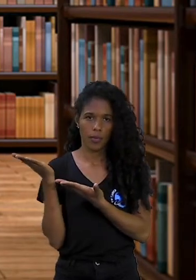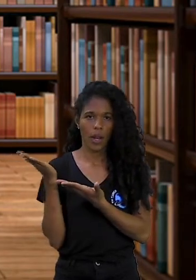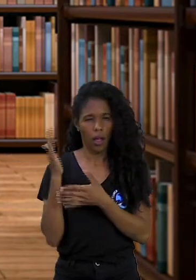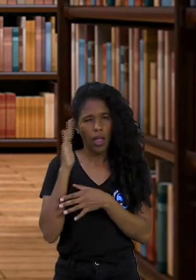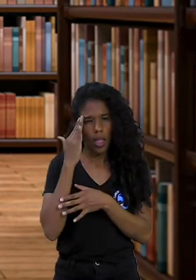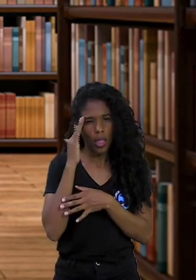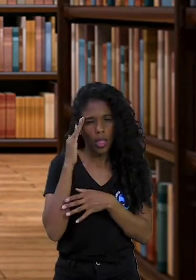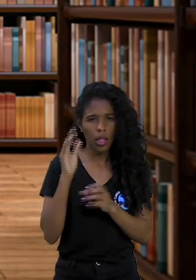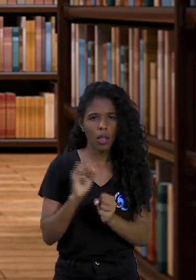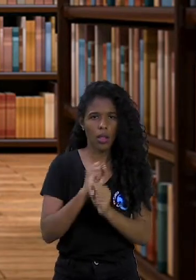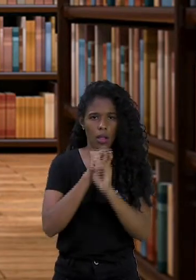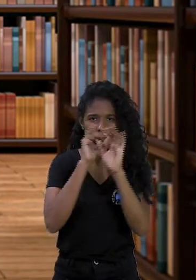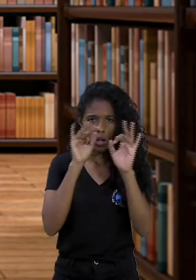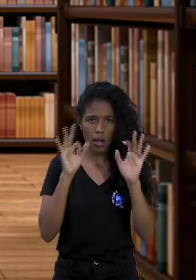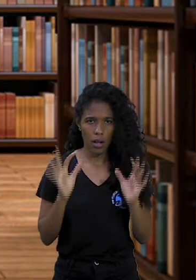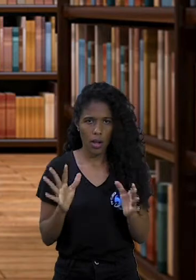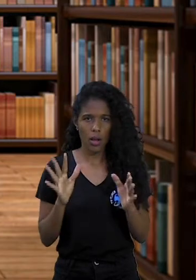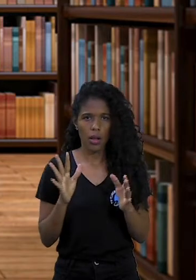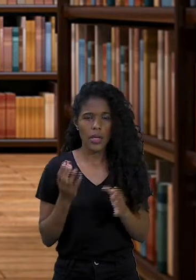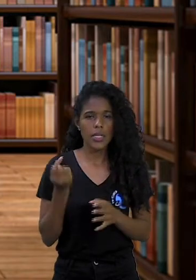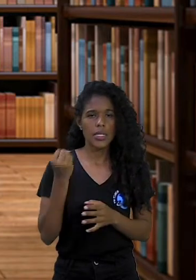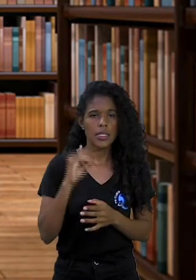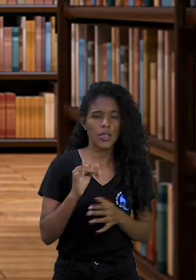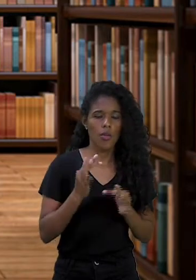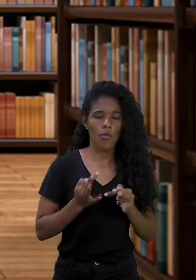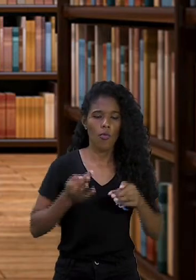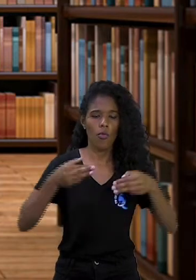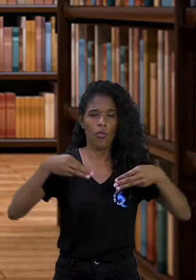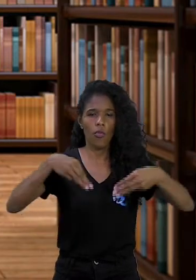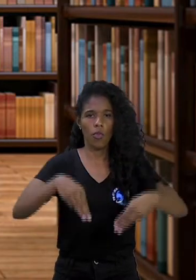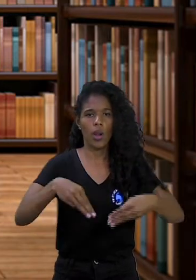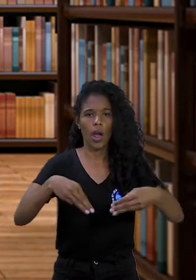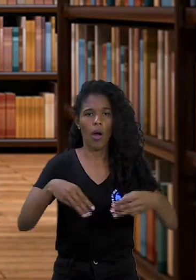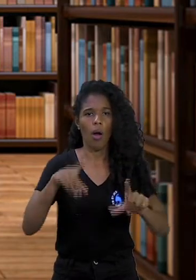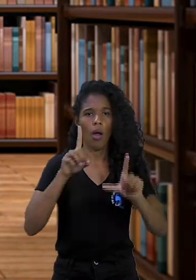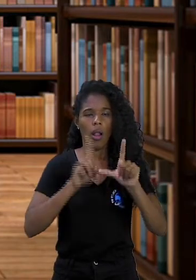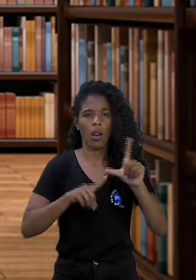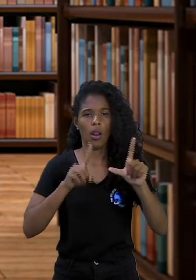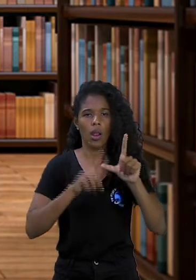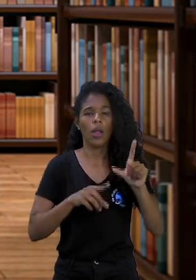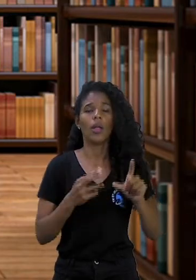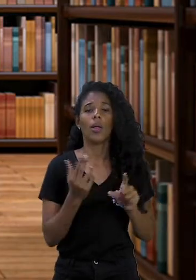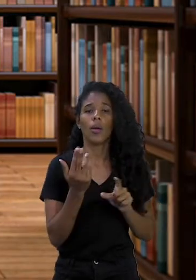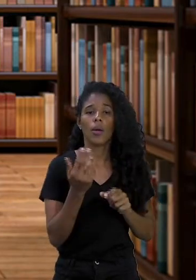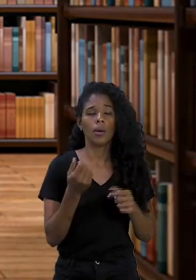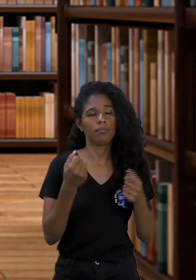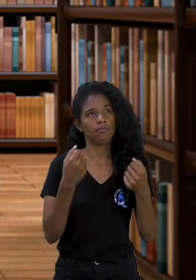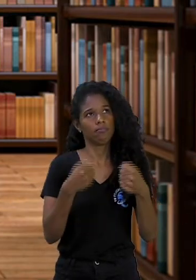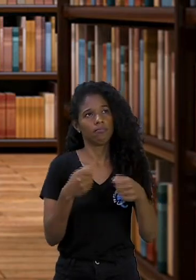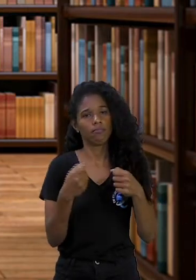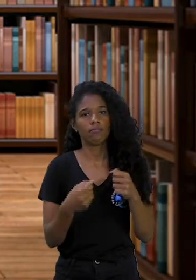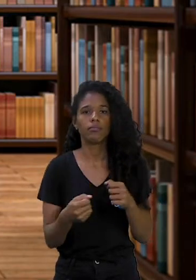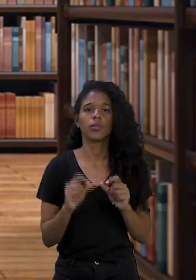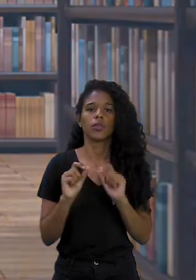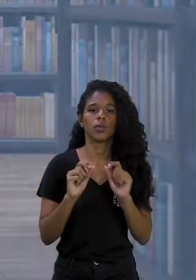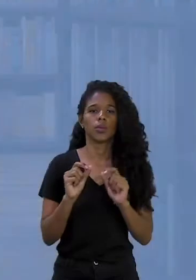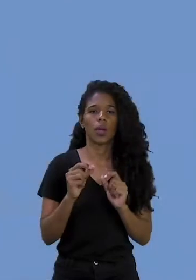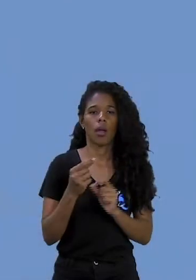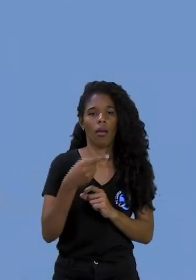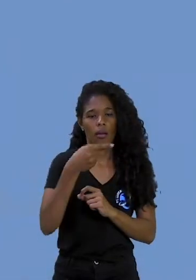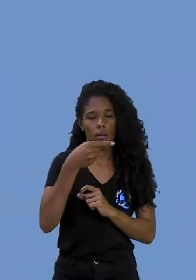Super resistente é o mesmo caso. Termina com R, começa com R, coloco o hífen entre as duas